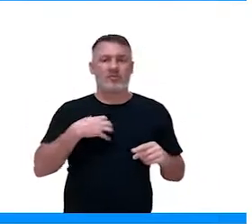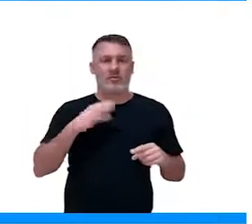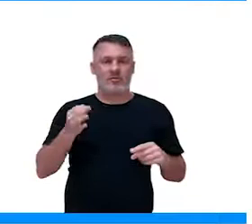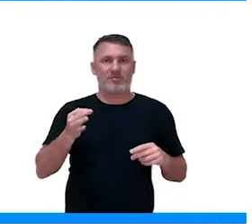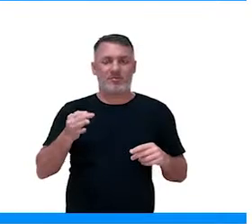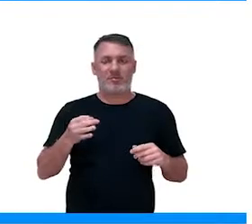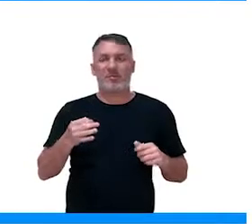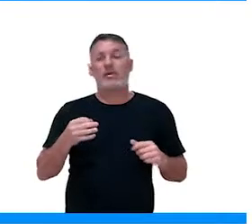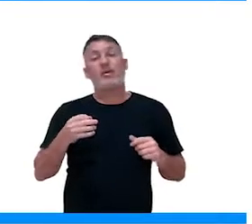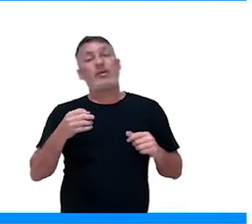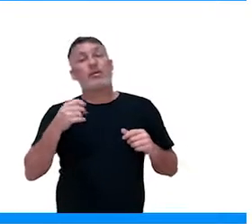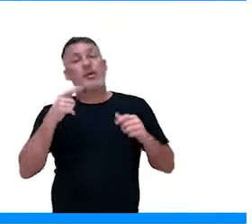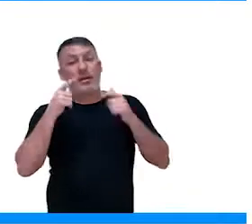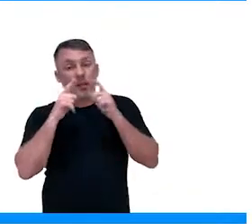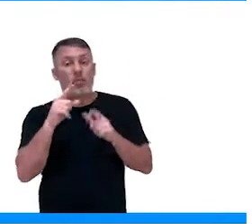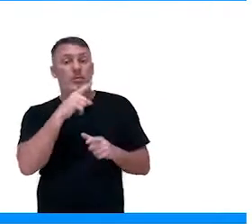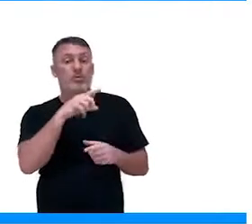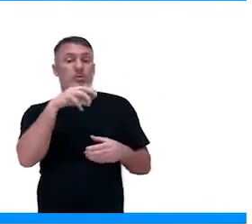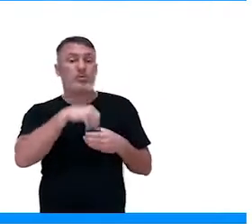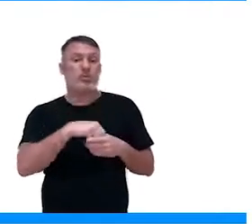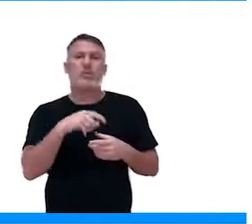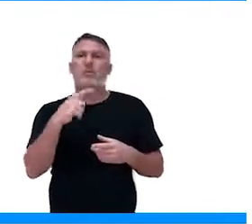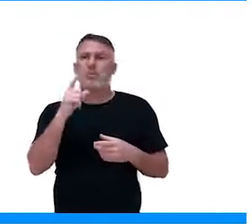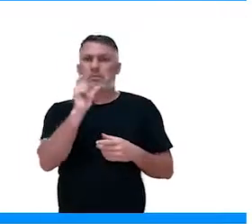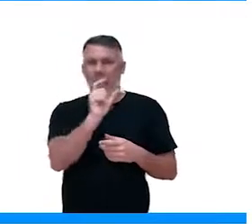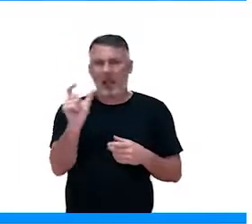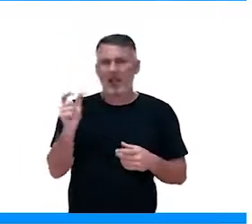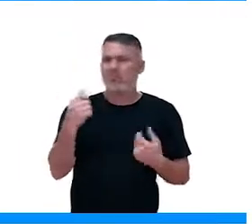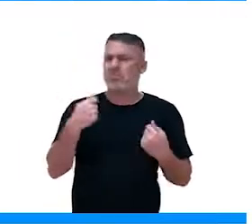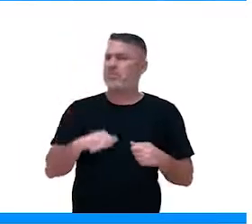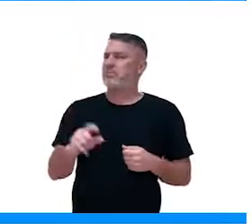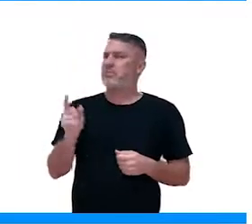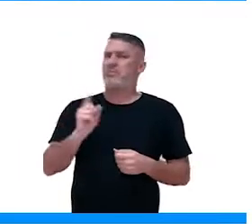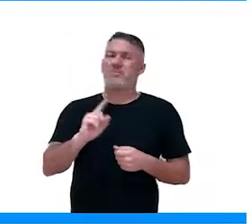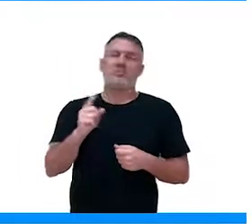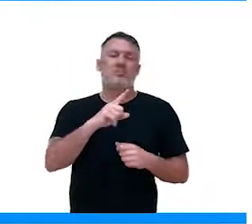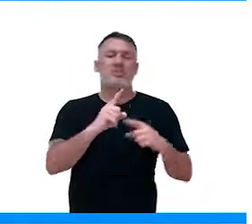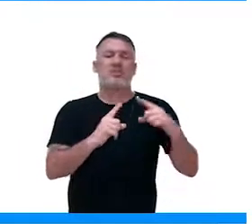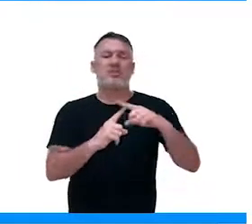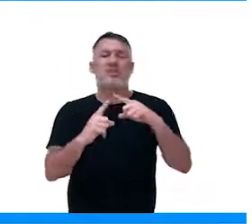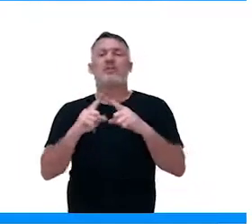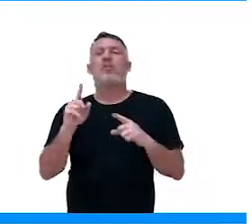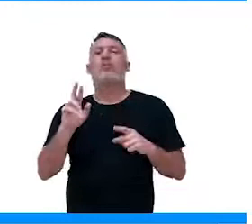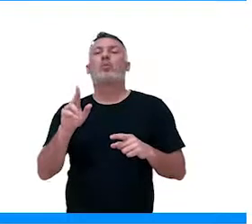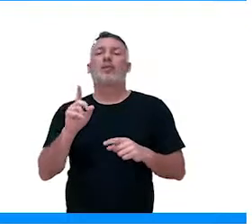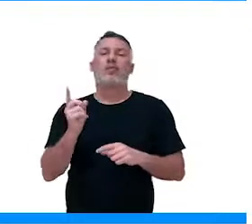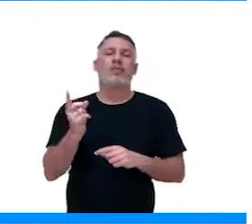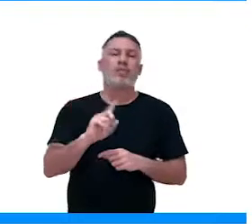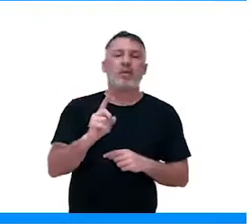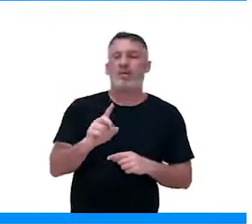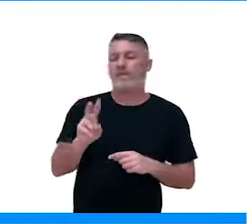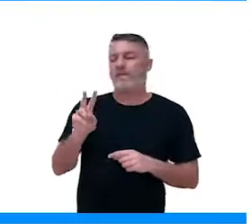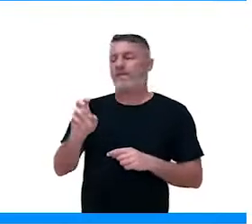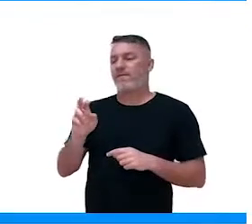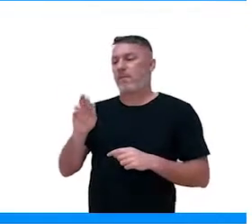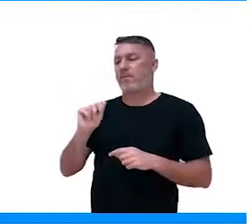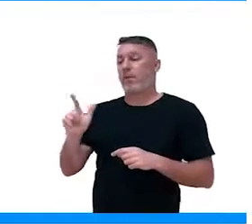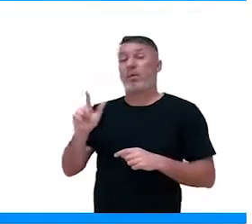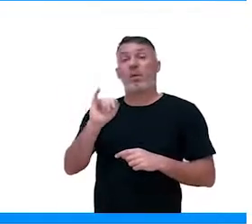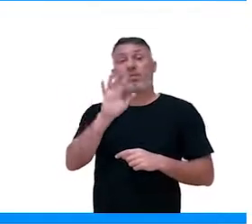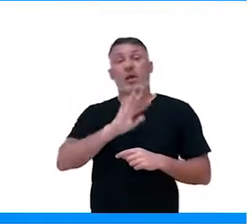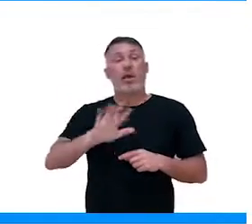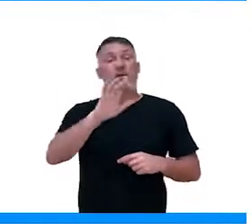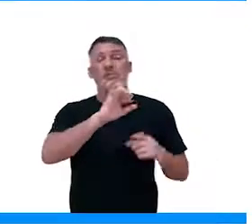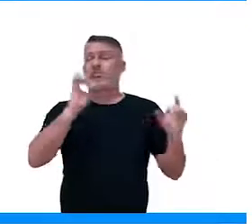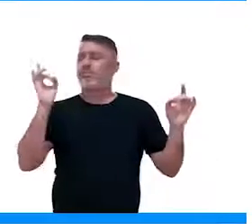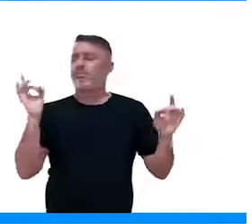é uma linguagem que não precisa de palavras, né? É o texto não verbal, é a imagem ali que diz